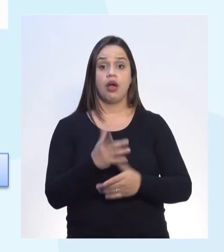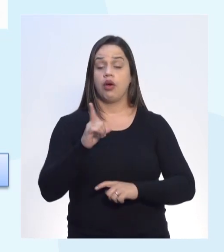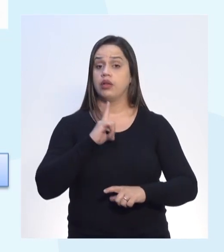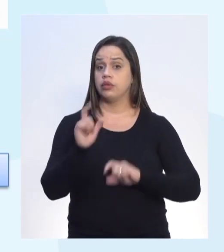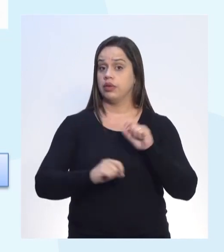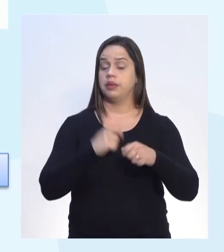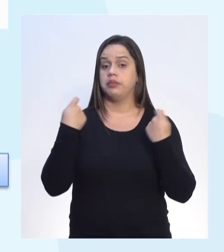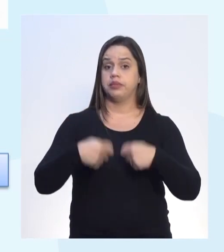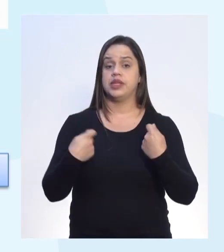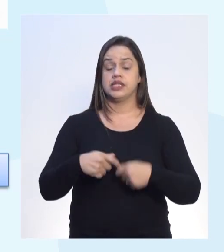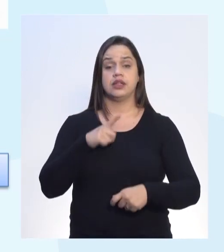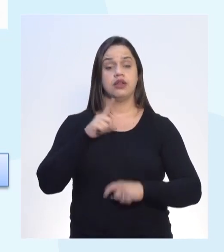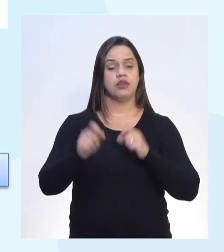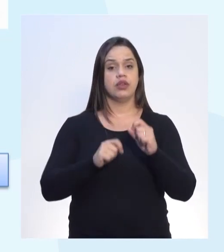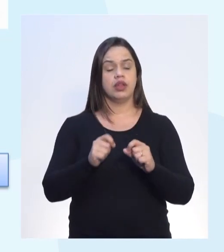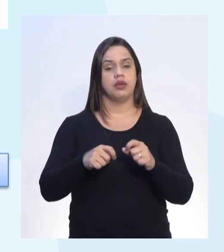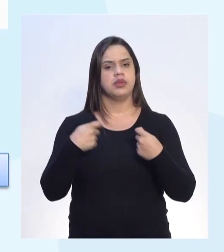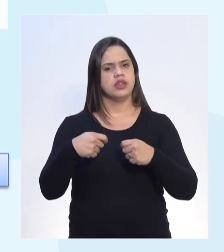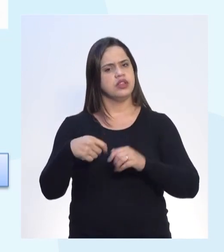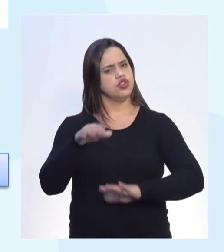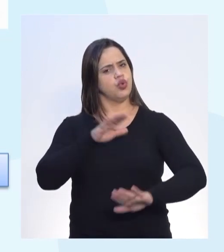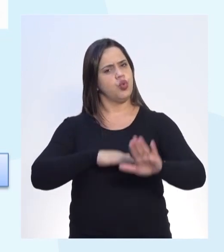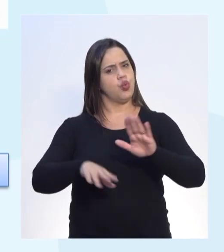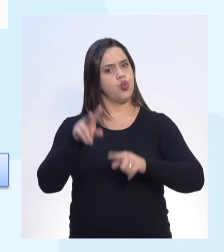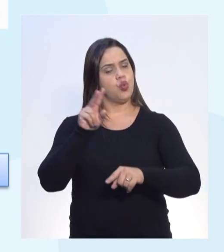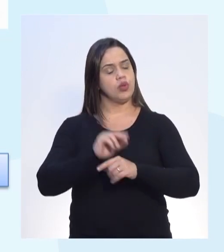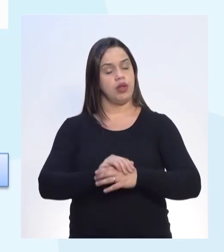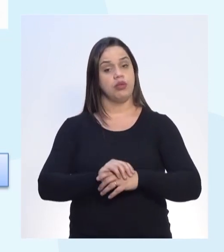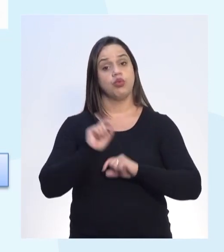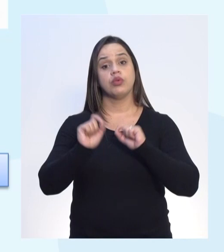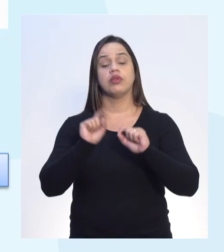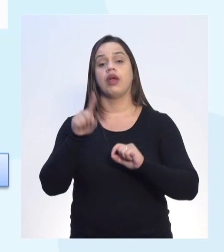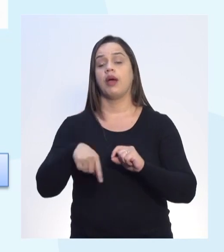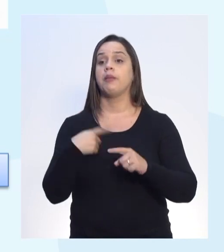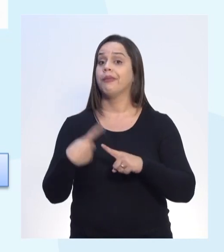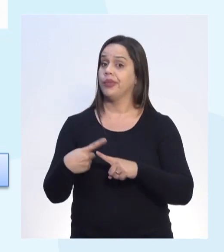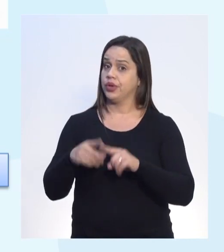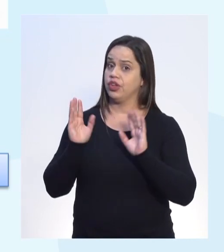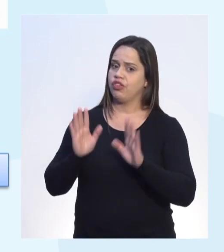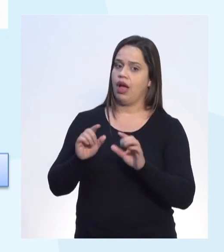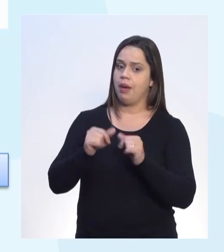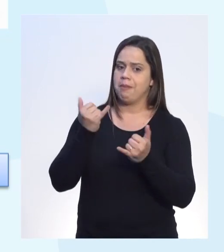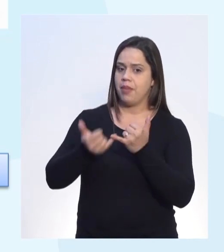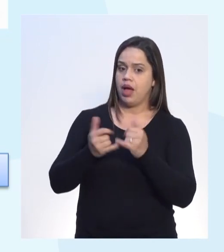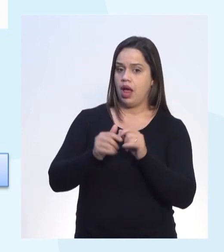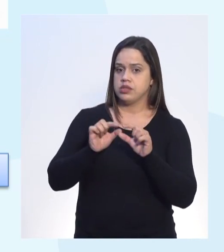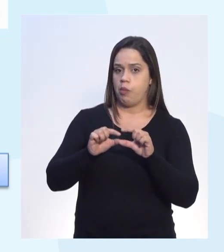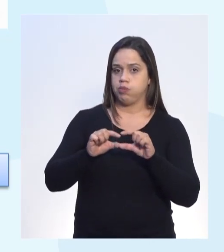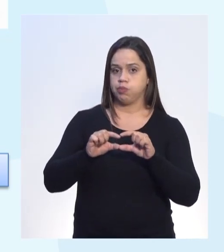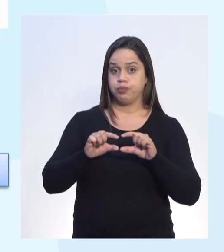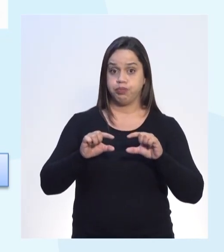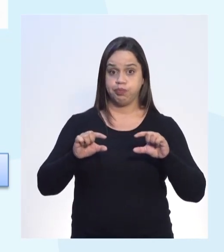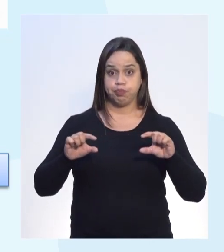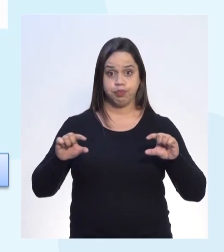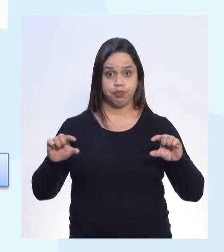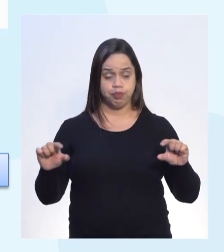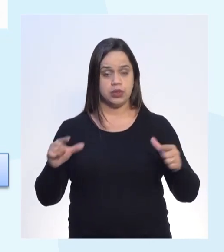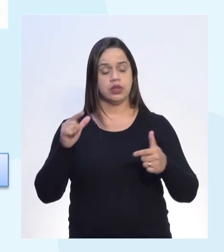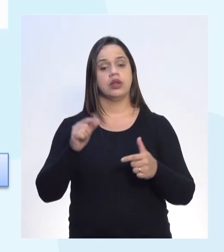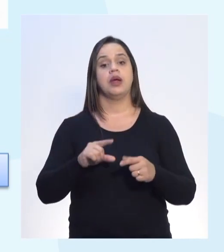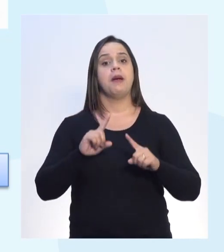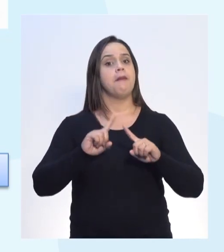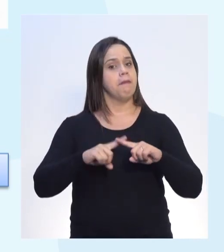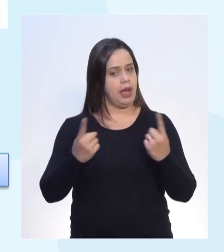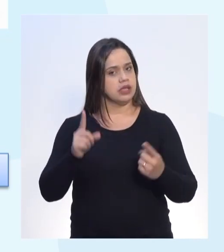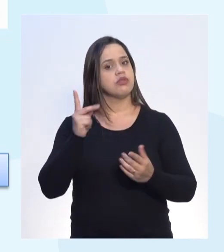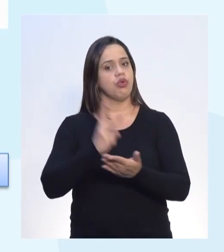tem que tomar uma série de cuidados, né? Porque apesar de ser extenso aqui, ó, essas multiplicações, eles são